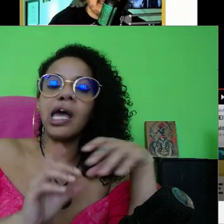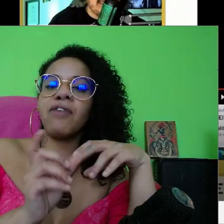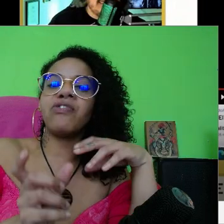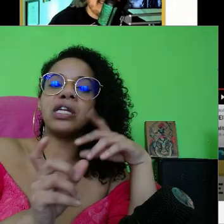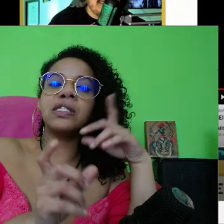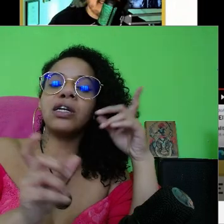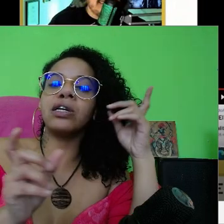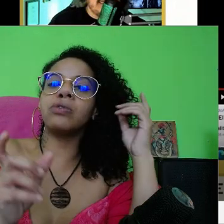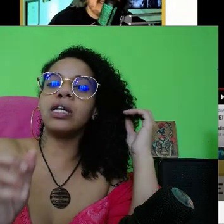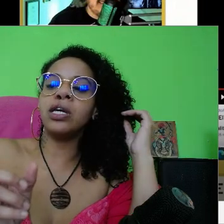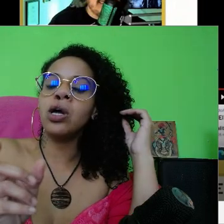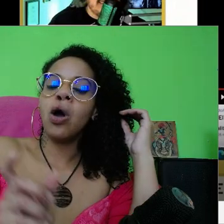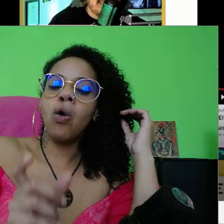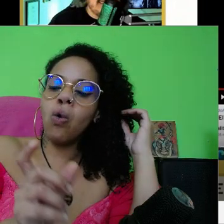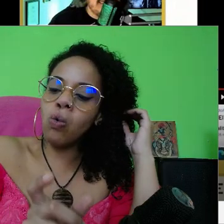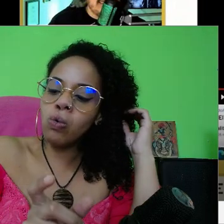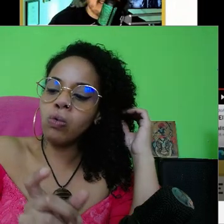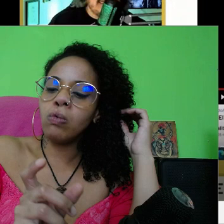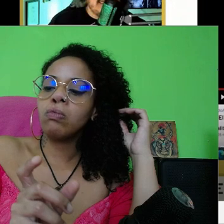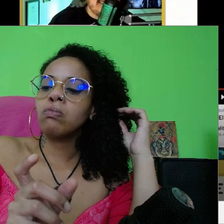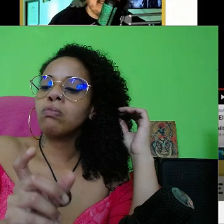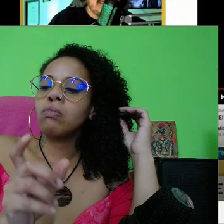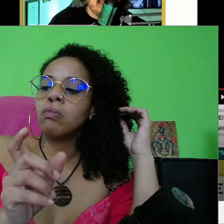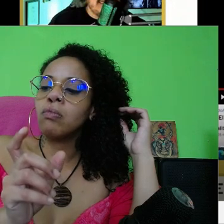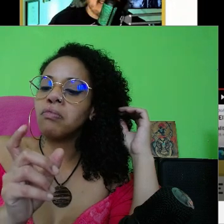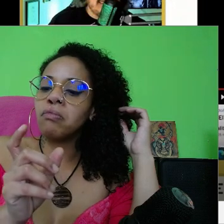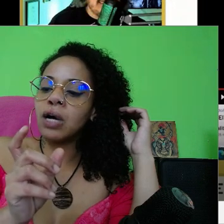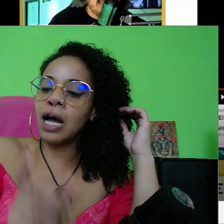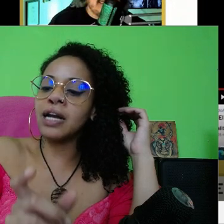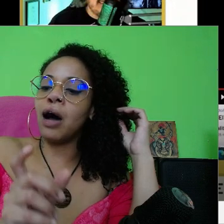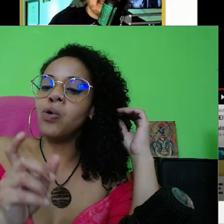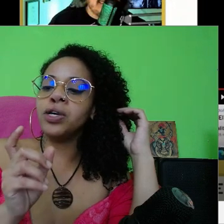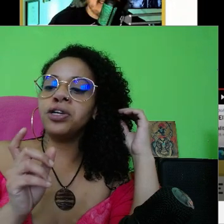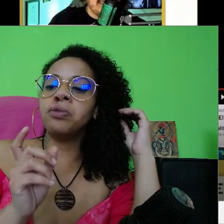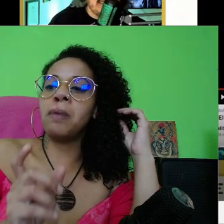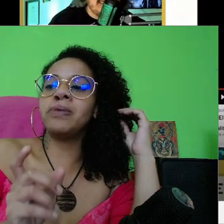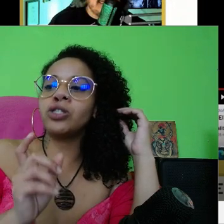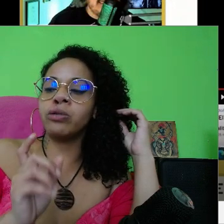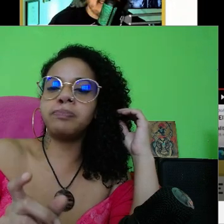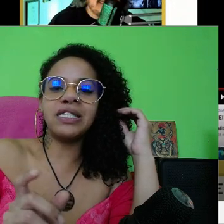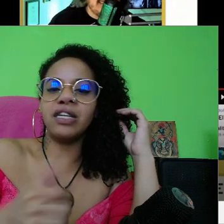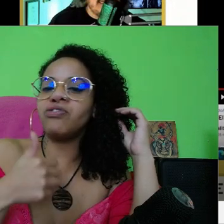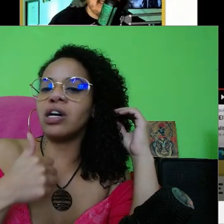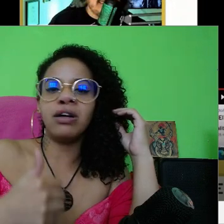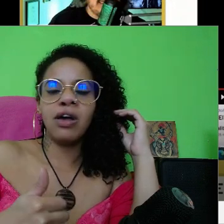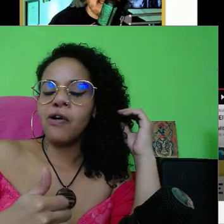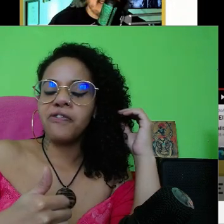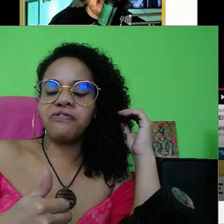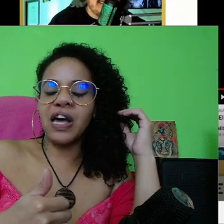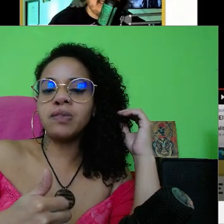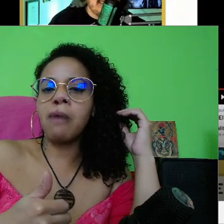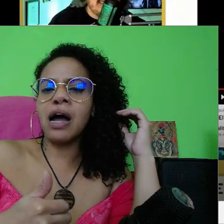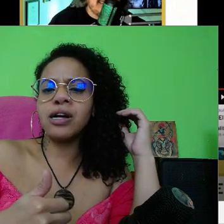academia referenciando ali canal e uma pessoa específica faz parte